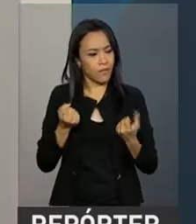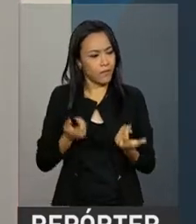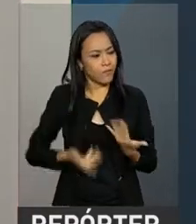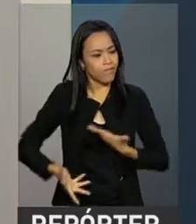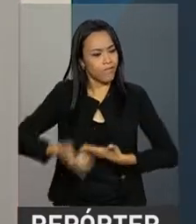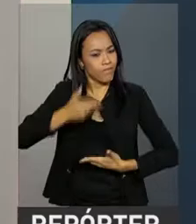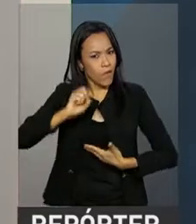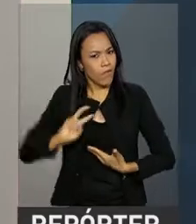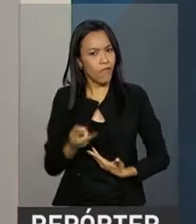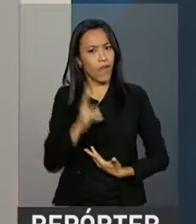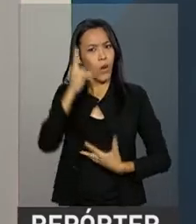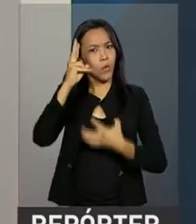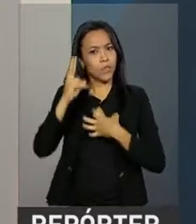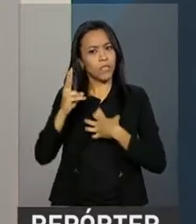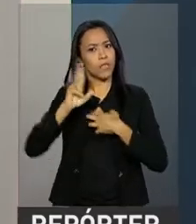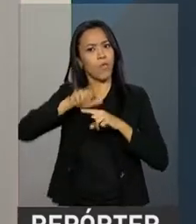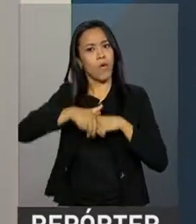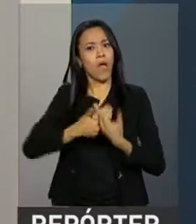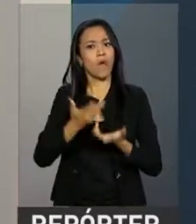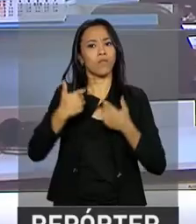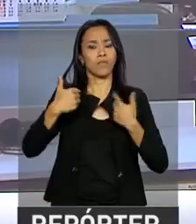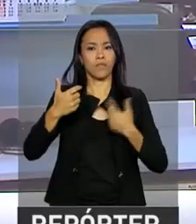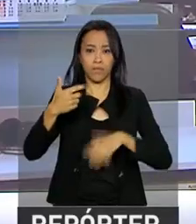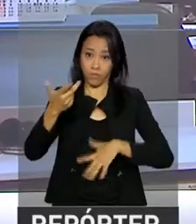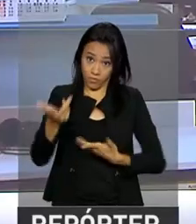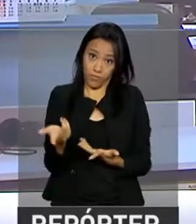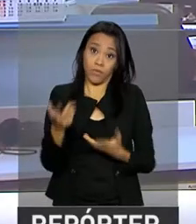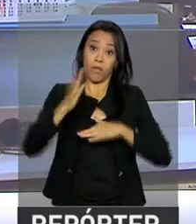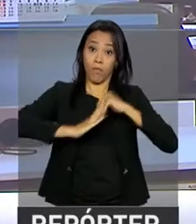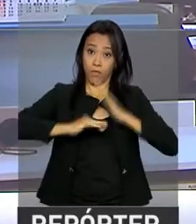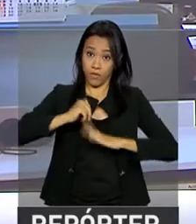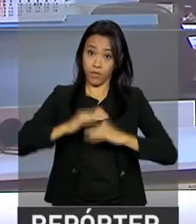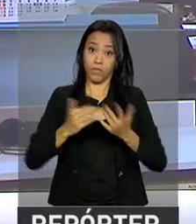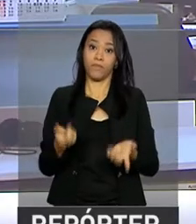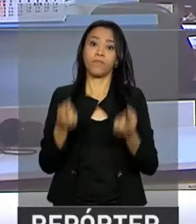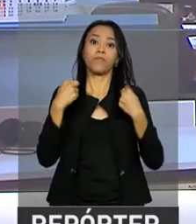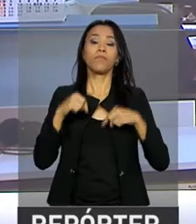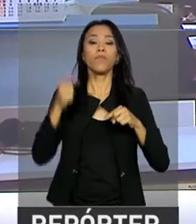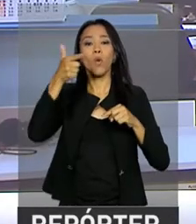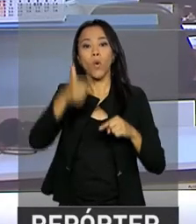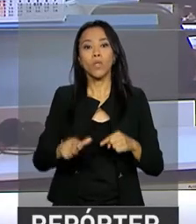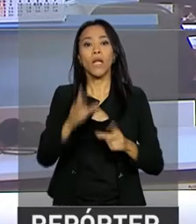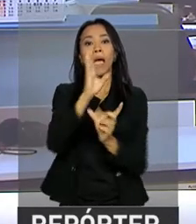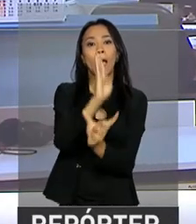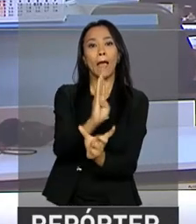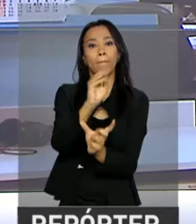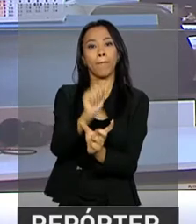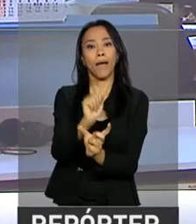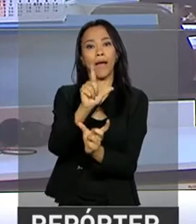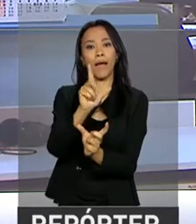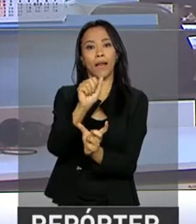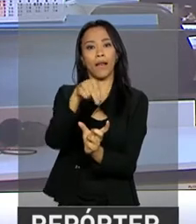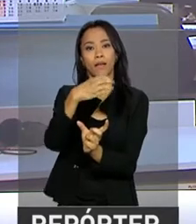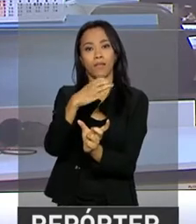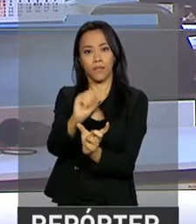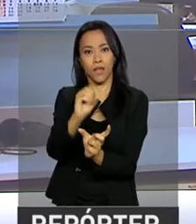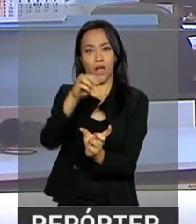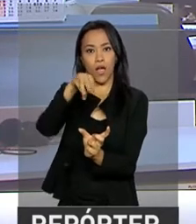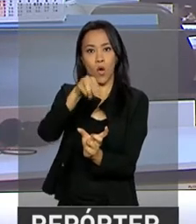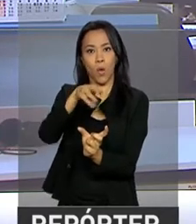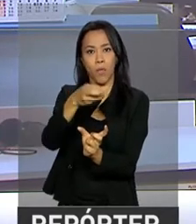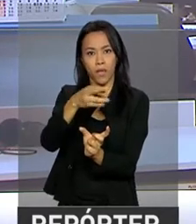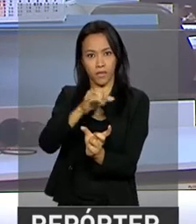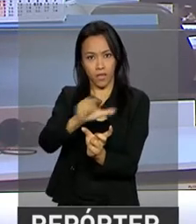sinta valorizado com a profissão dele. E a balança comercial brasileira fechou o mês com saldo positivo